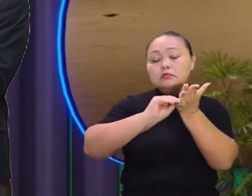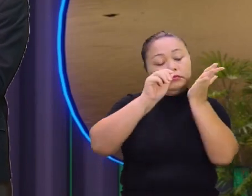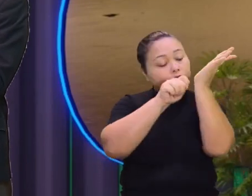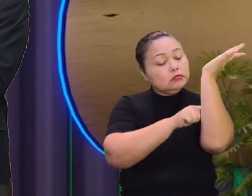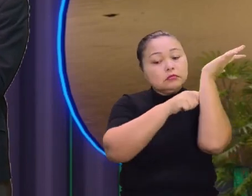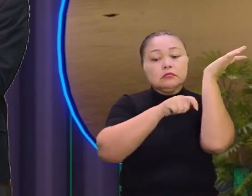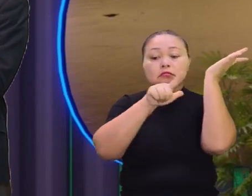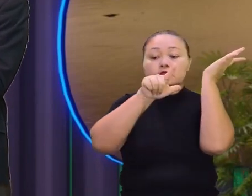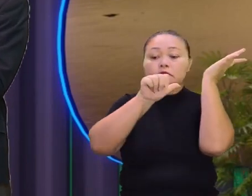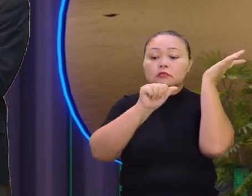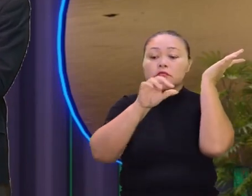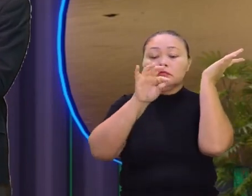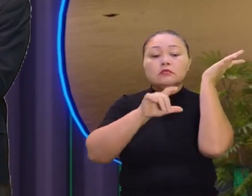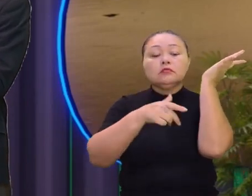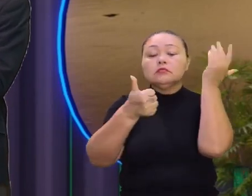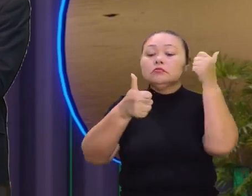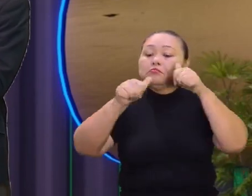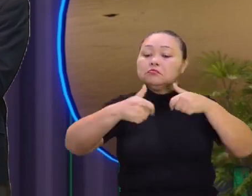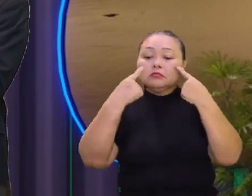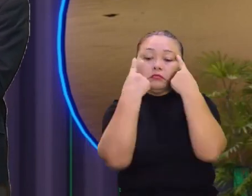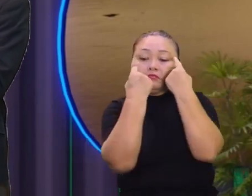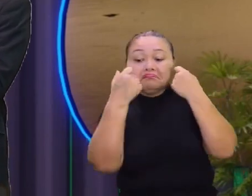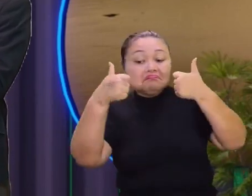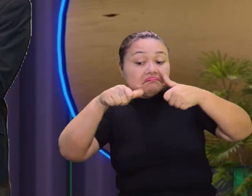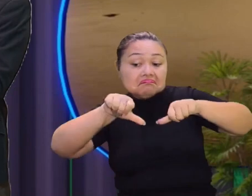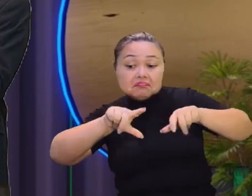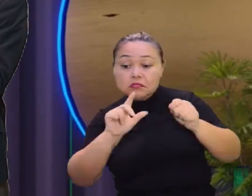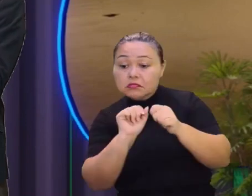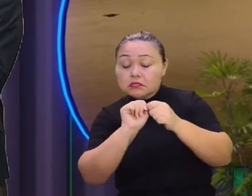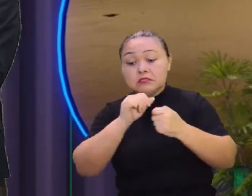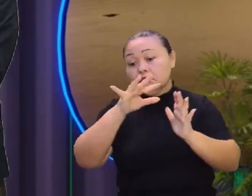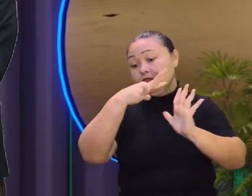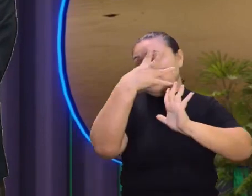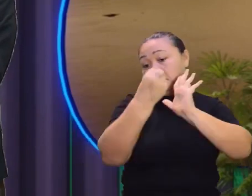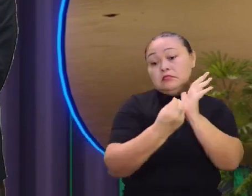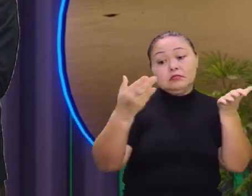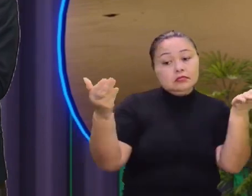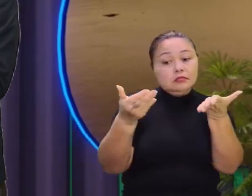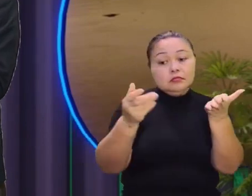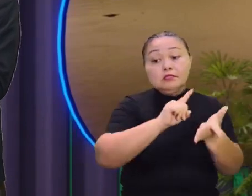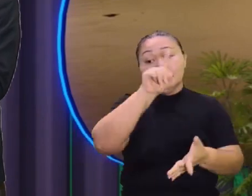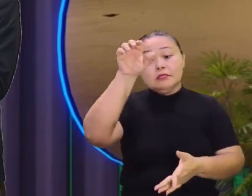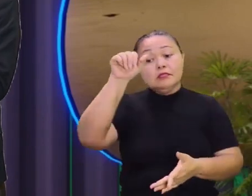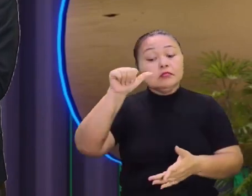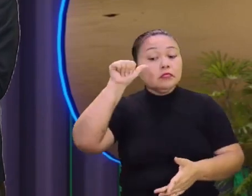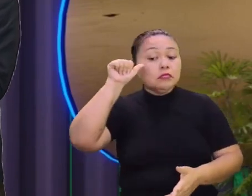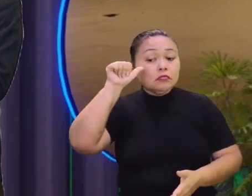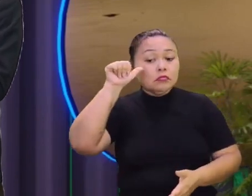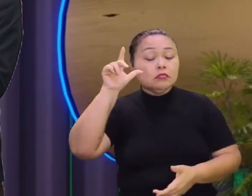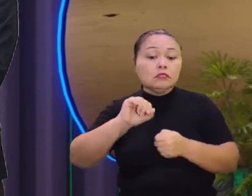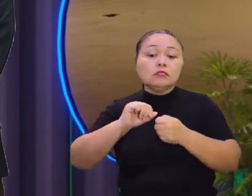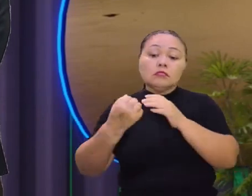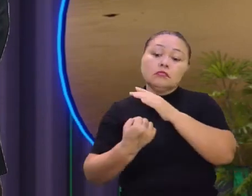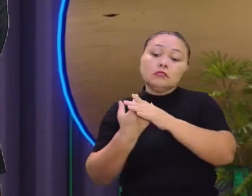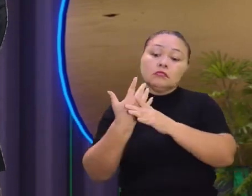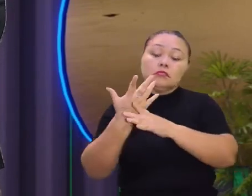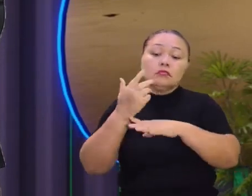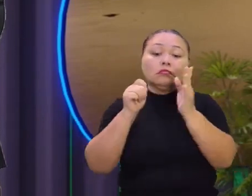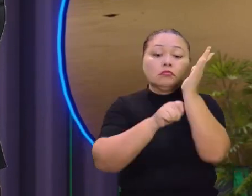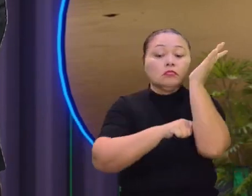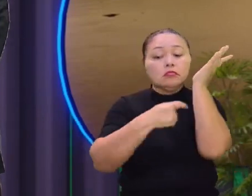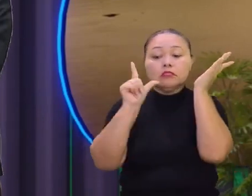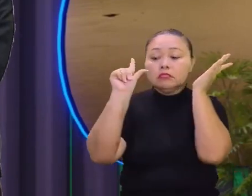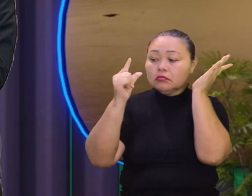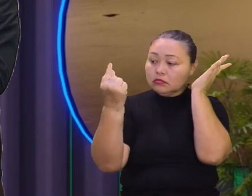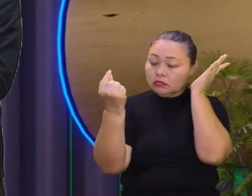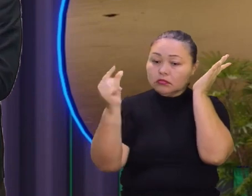né? Essa queda na produção, desinteresse da produção aqui da Amazônia, porque agora a gente tem lá no Sudeste Asiático essa produção. Com um preço